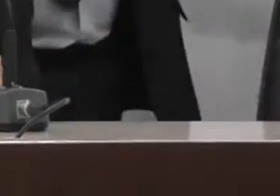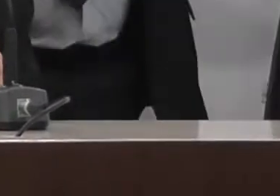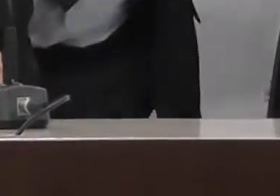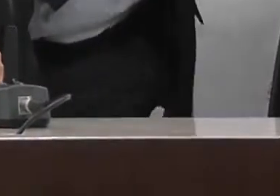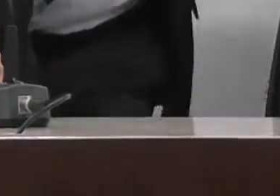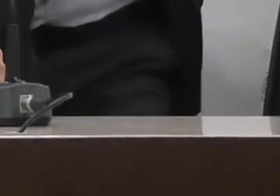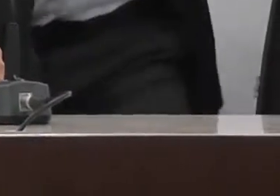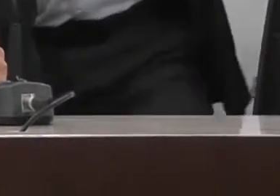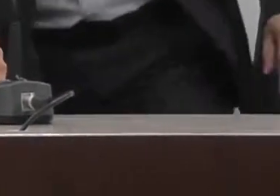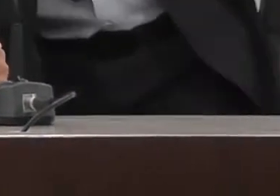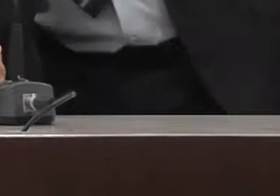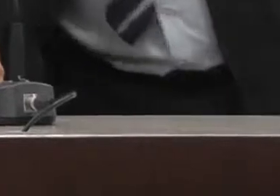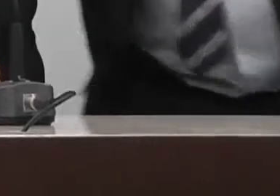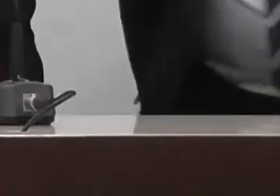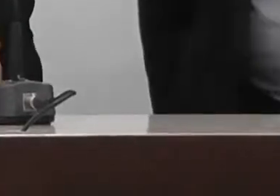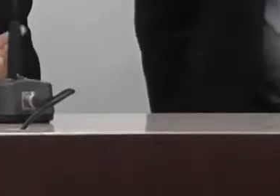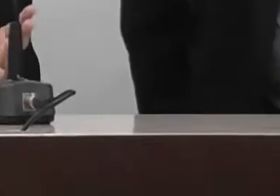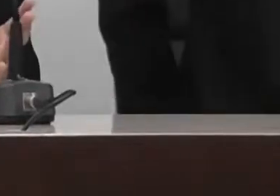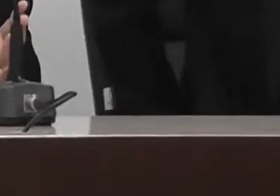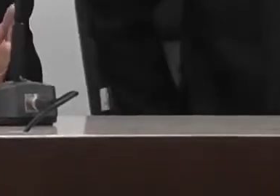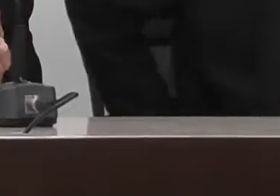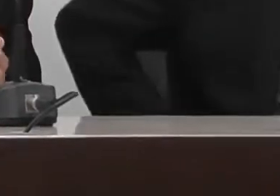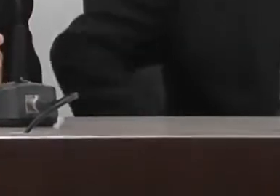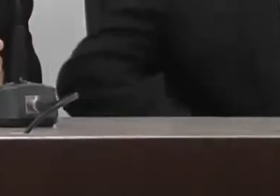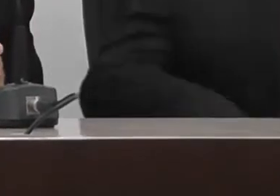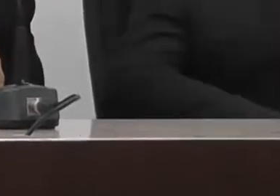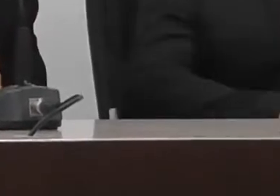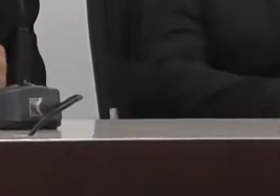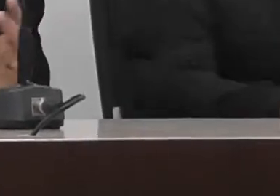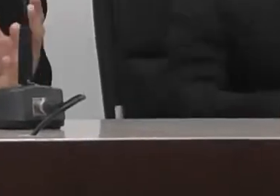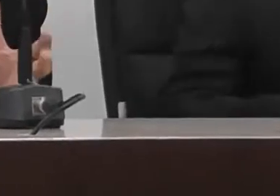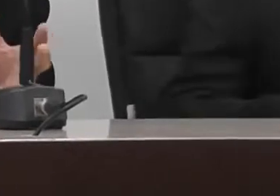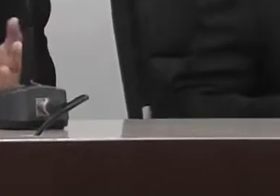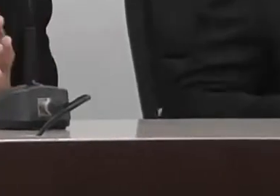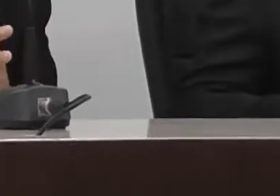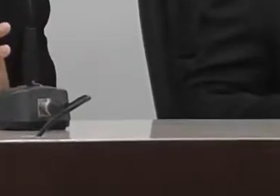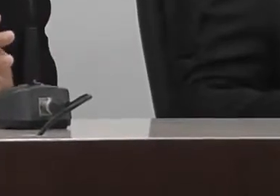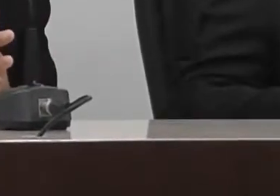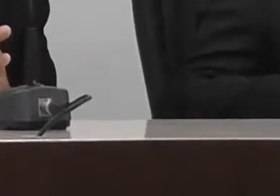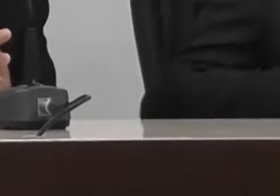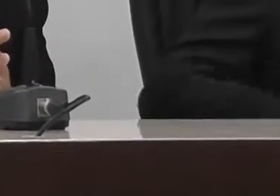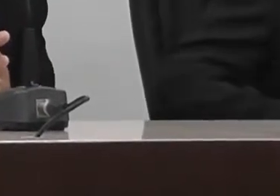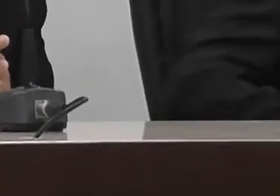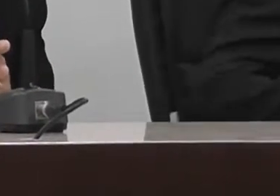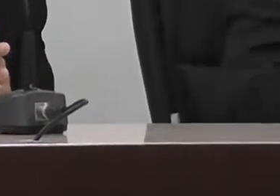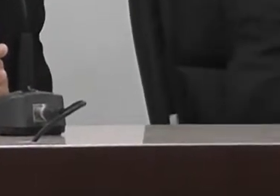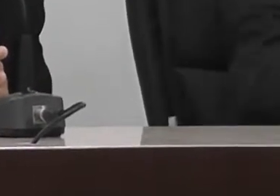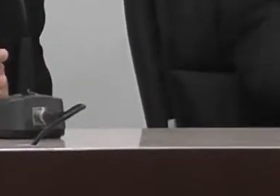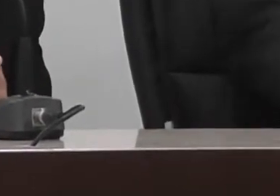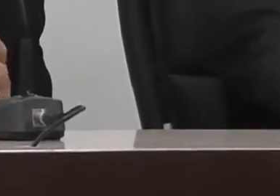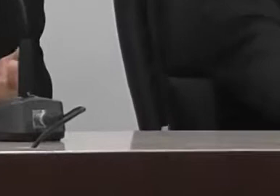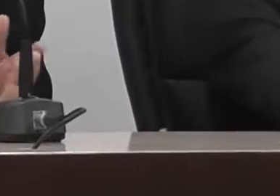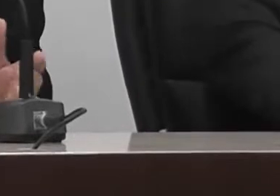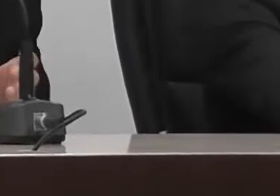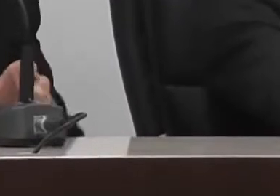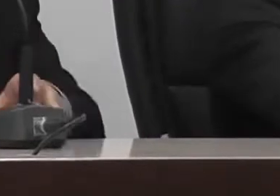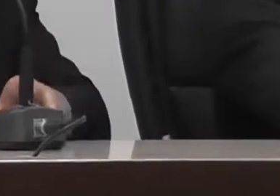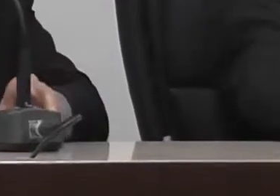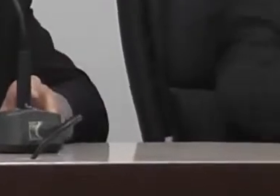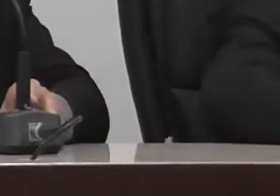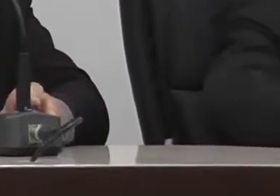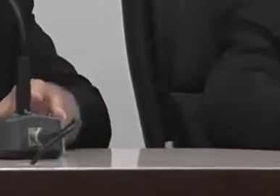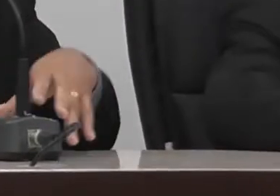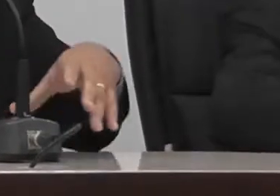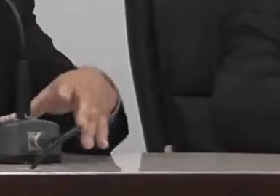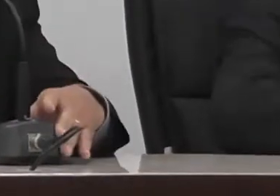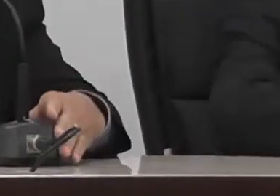aos senhores vereadores para que possam fazer alguma pergunta e também se colocar diante deste tema, como sempre nós